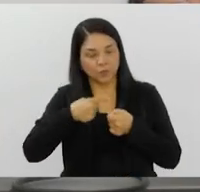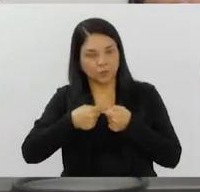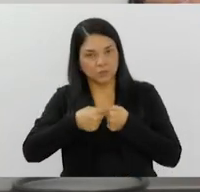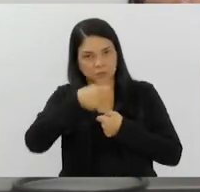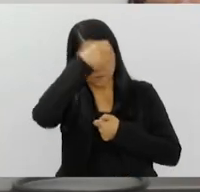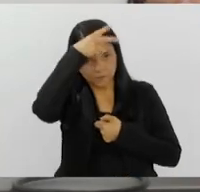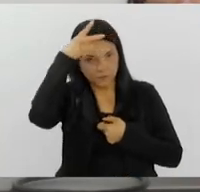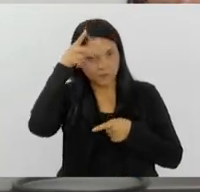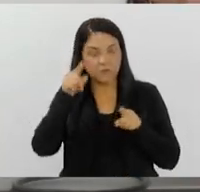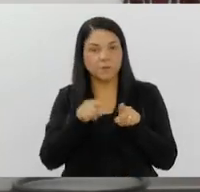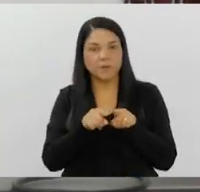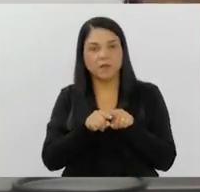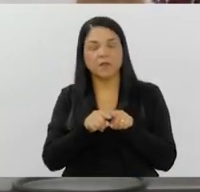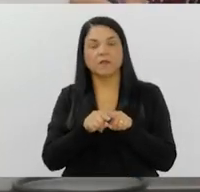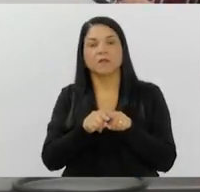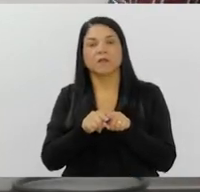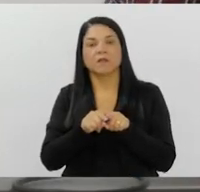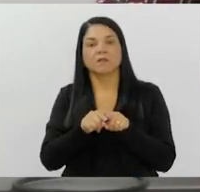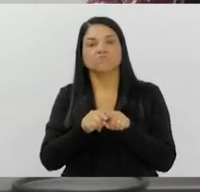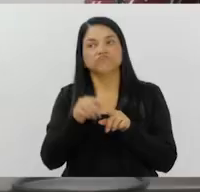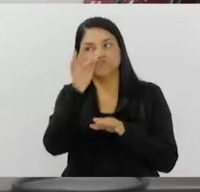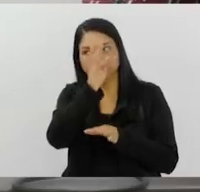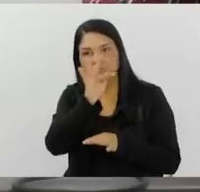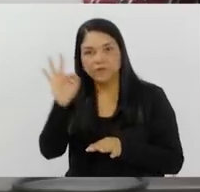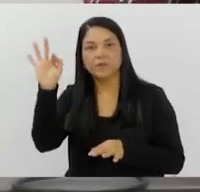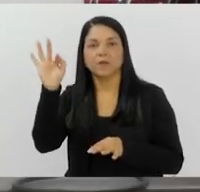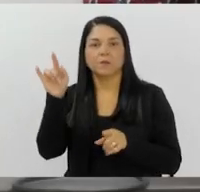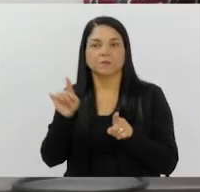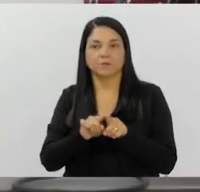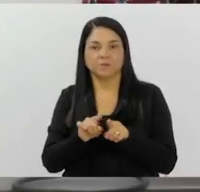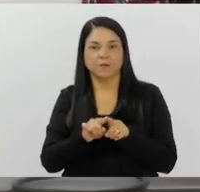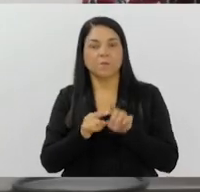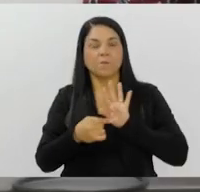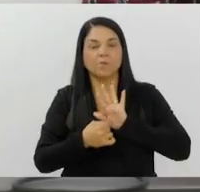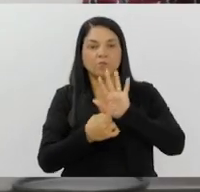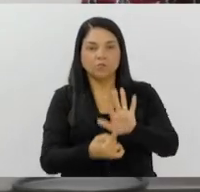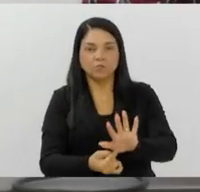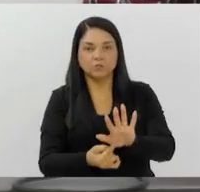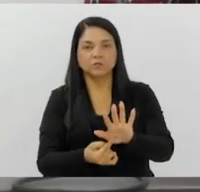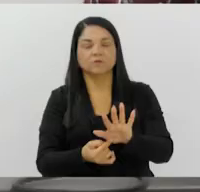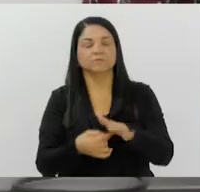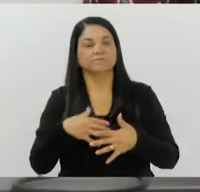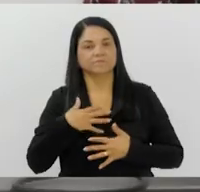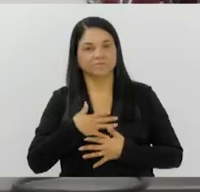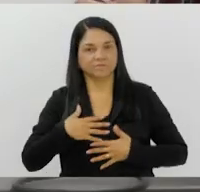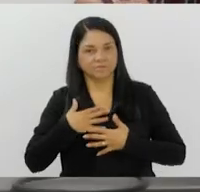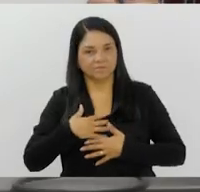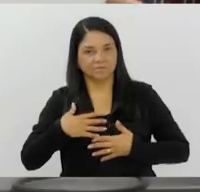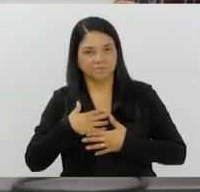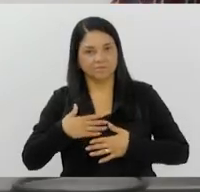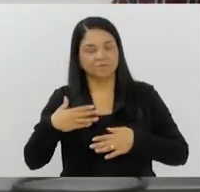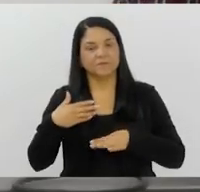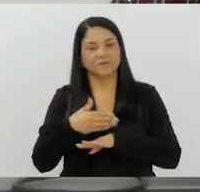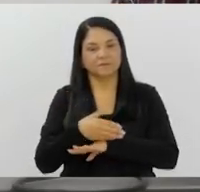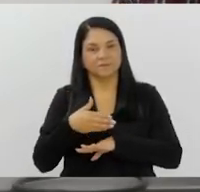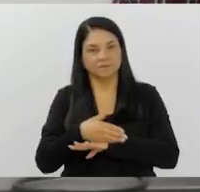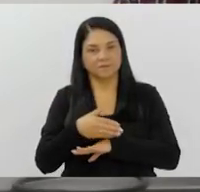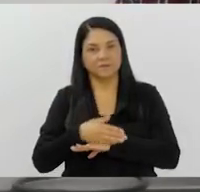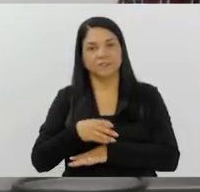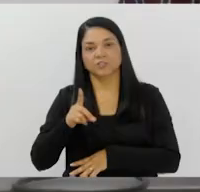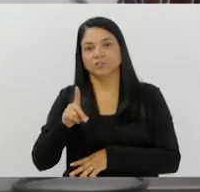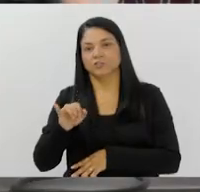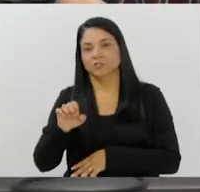até também a Instância Federal nós já eh mostramos aqui a nossa satisfação da presença do Diego